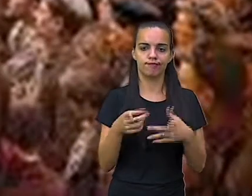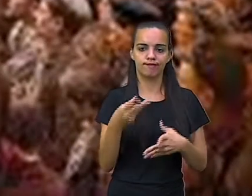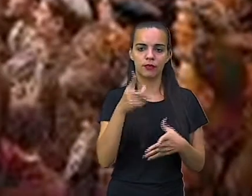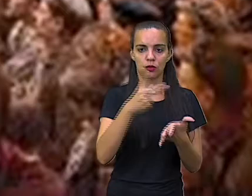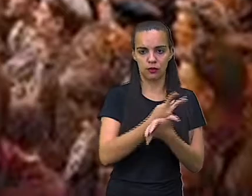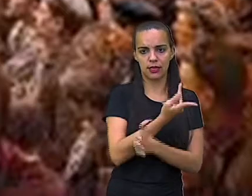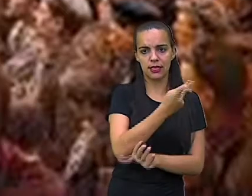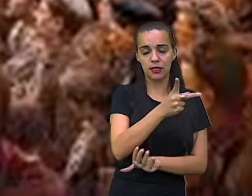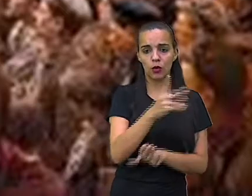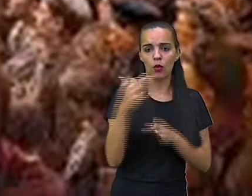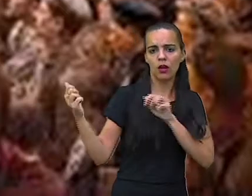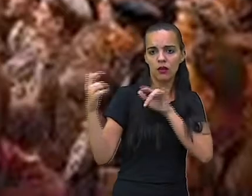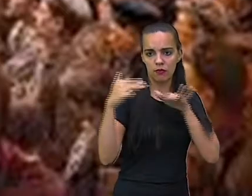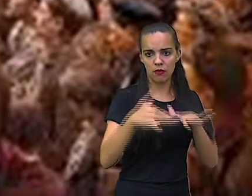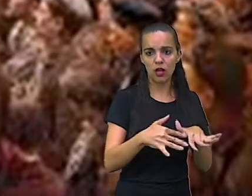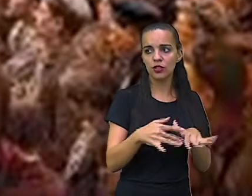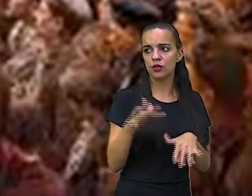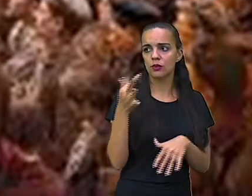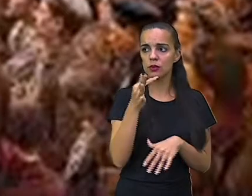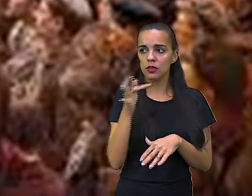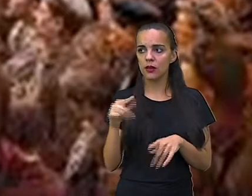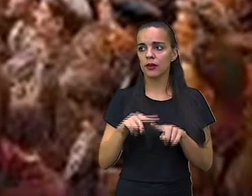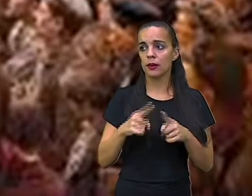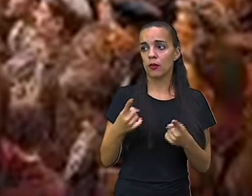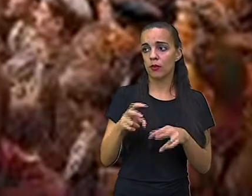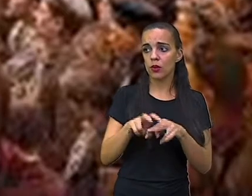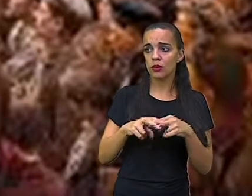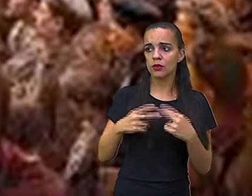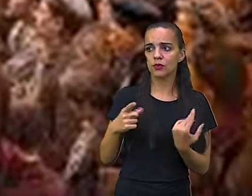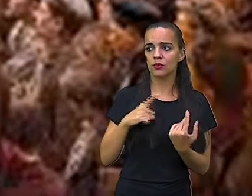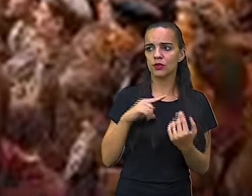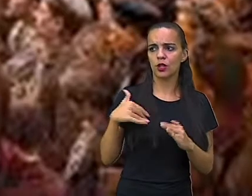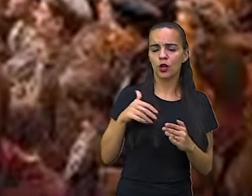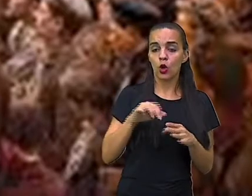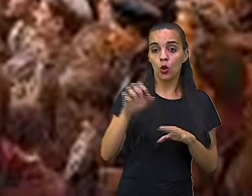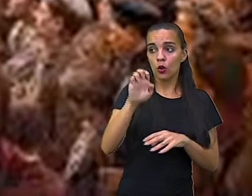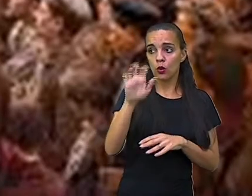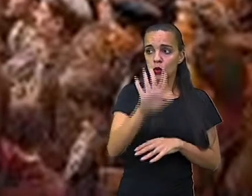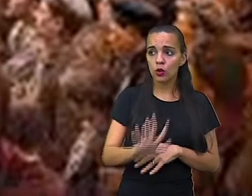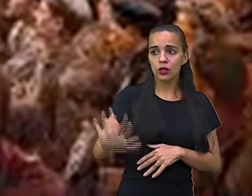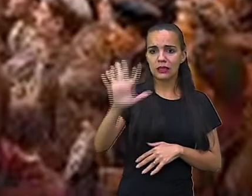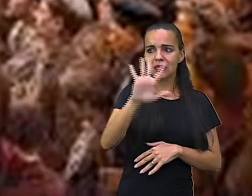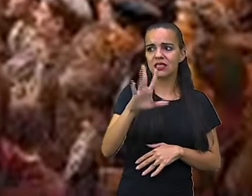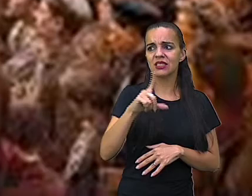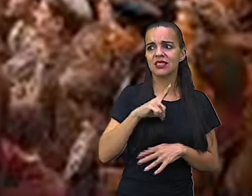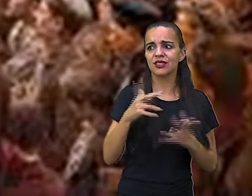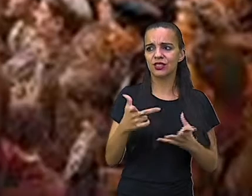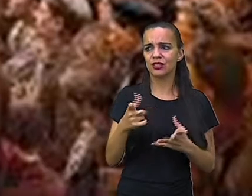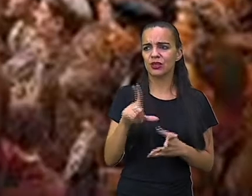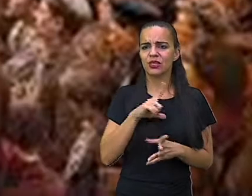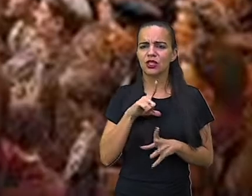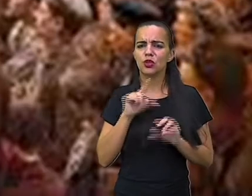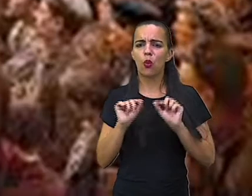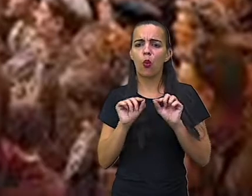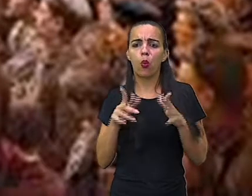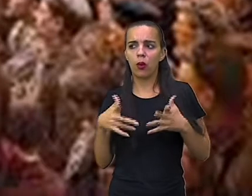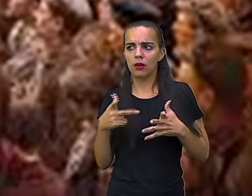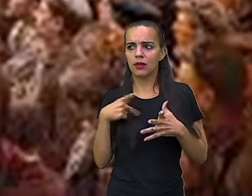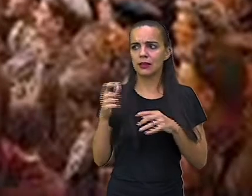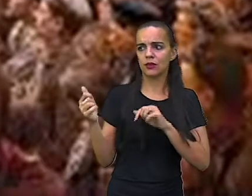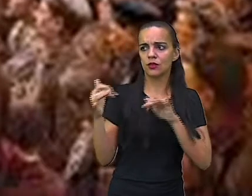em 1848 reverberou por todo o continente europeu. Para além disso,